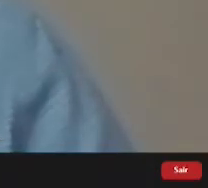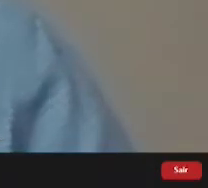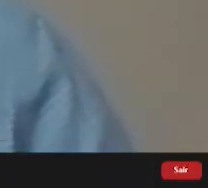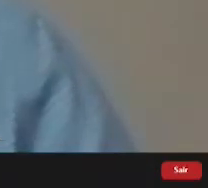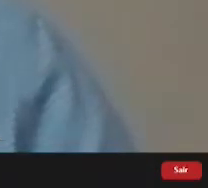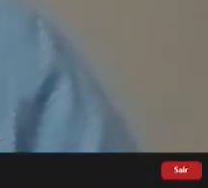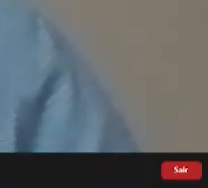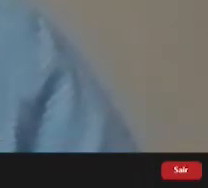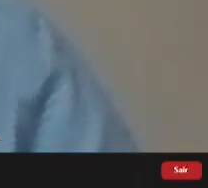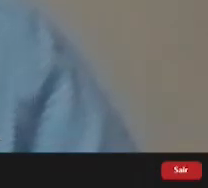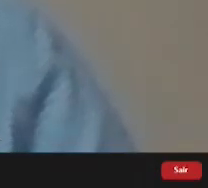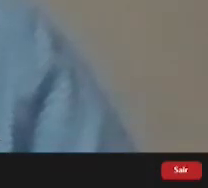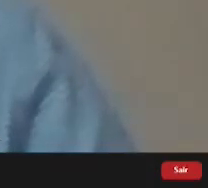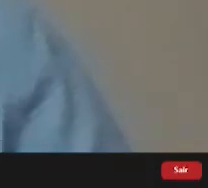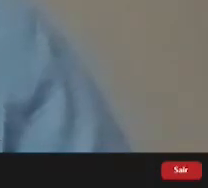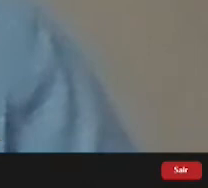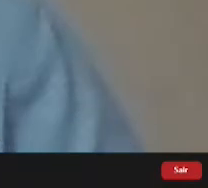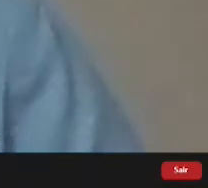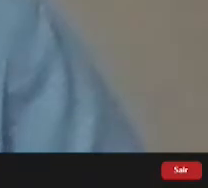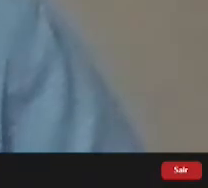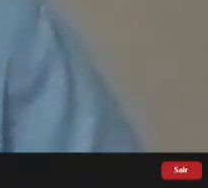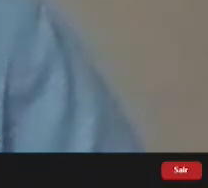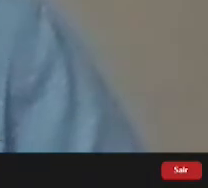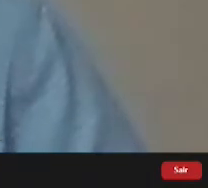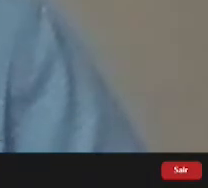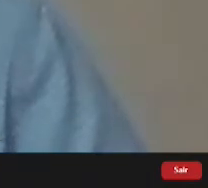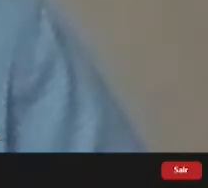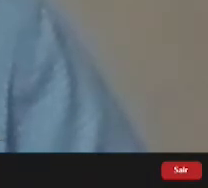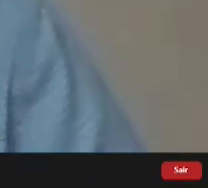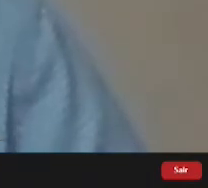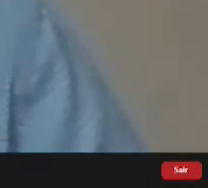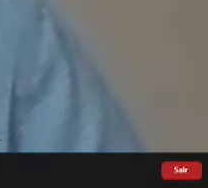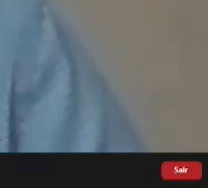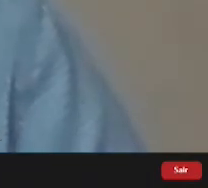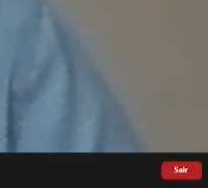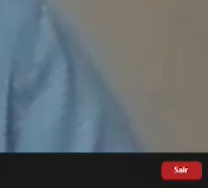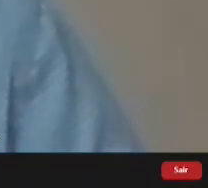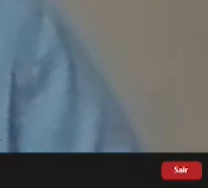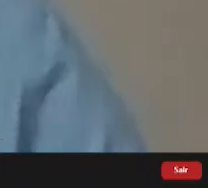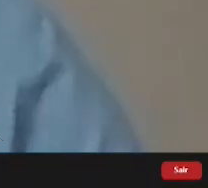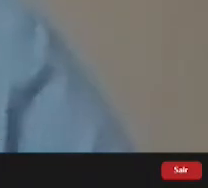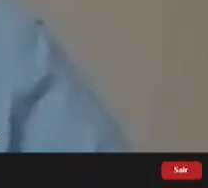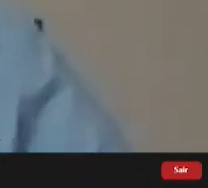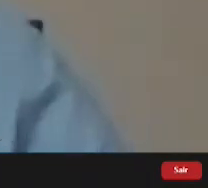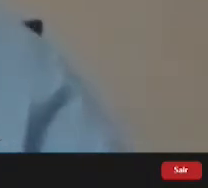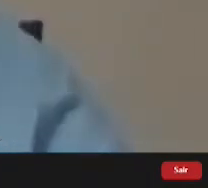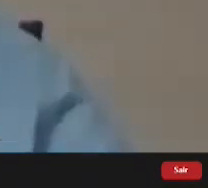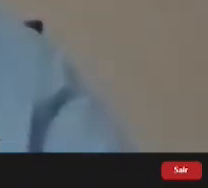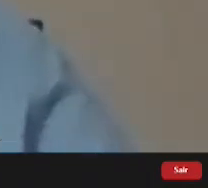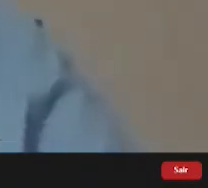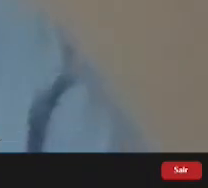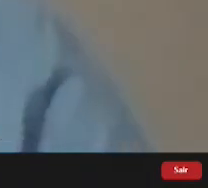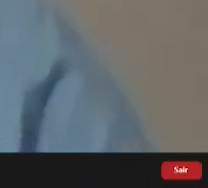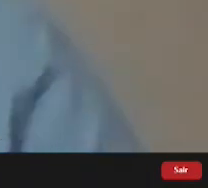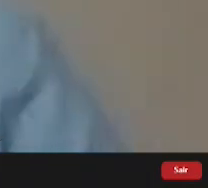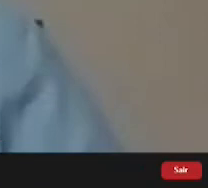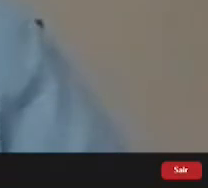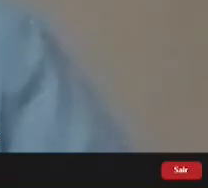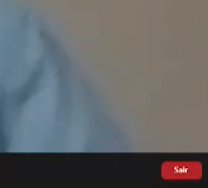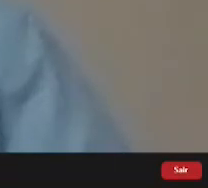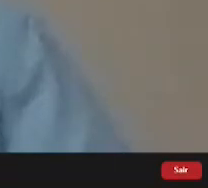que a universidade oferece? Outra coisa também que me preocupa muito é essa volta dos